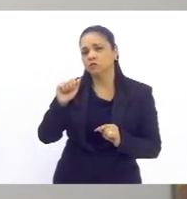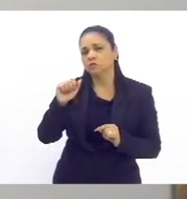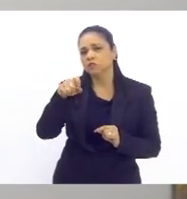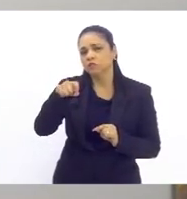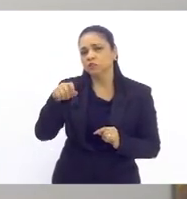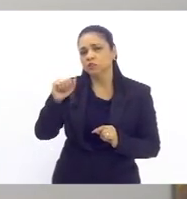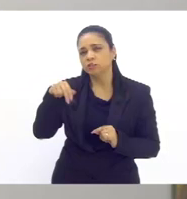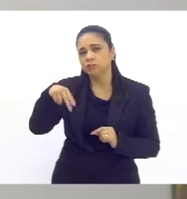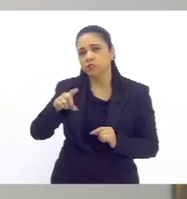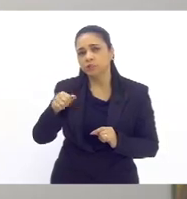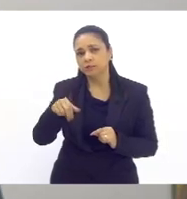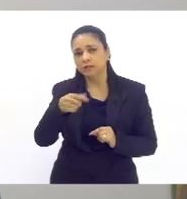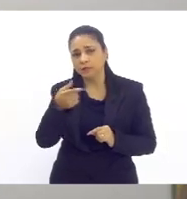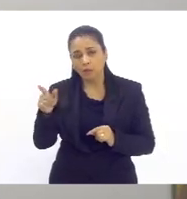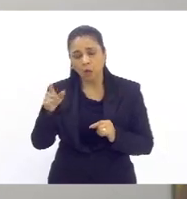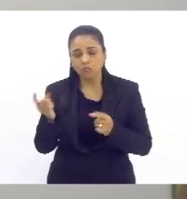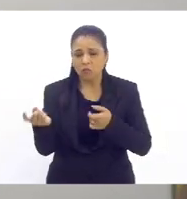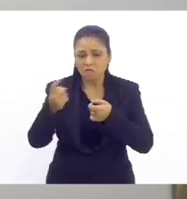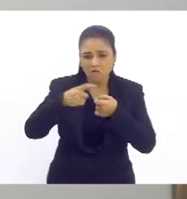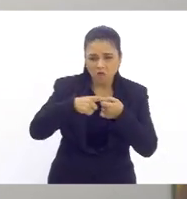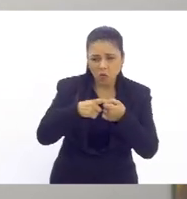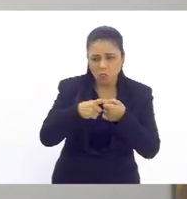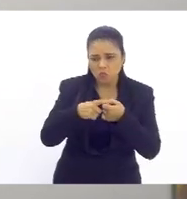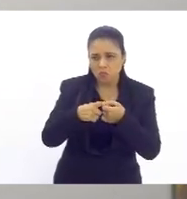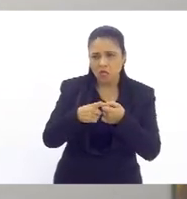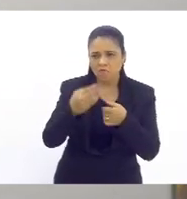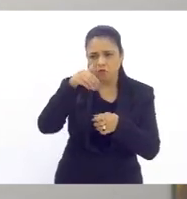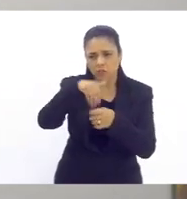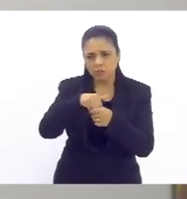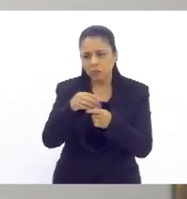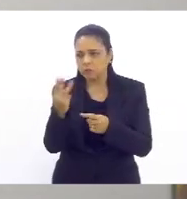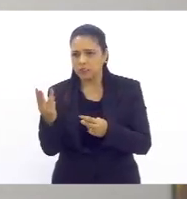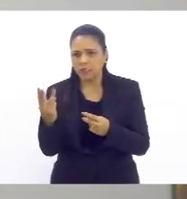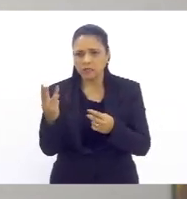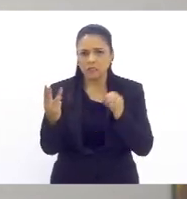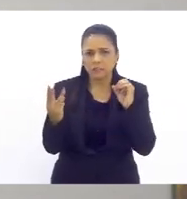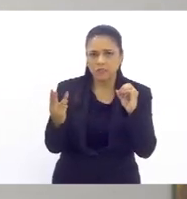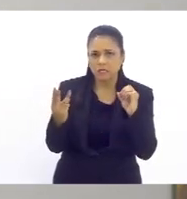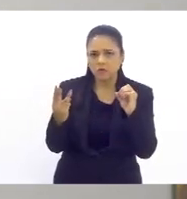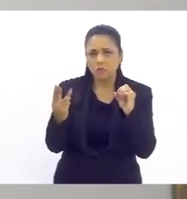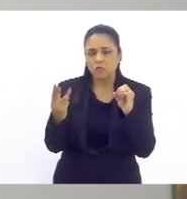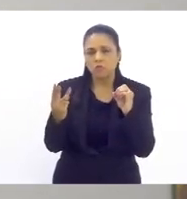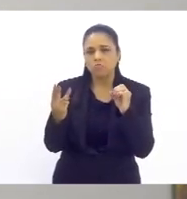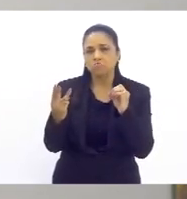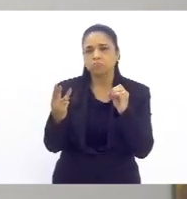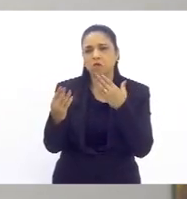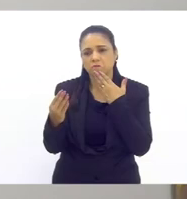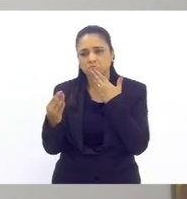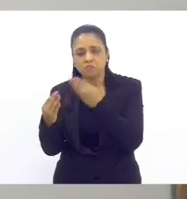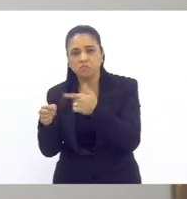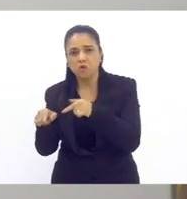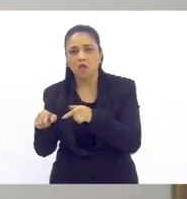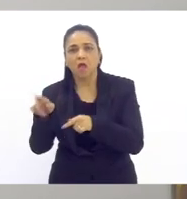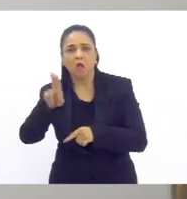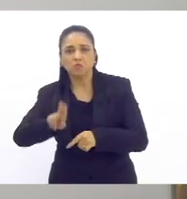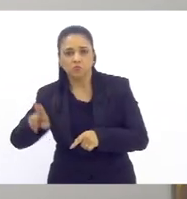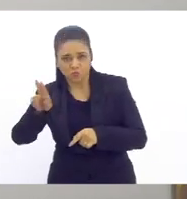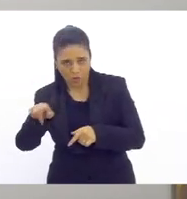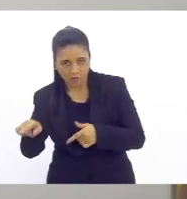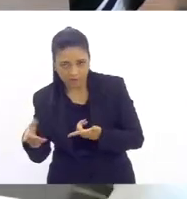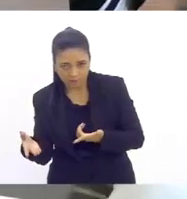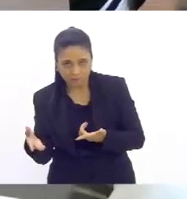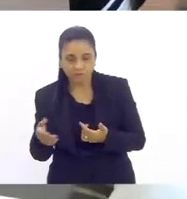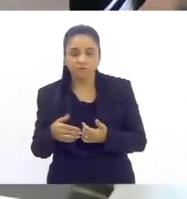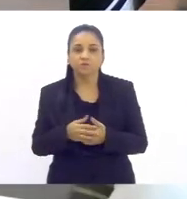faltam e se não me engano tá 3 a 0 a favor dos usuários muito bem Vamos seguir então na